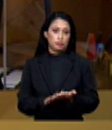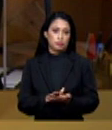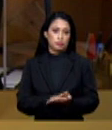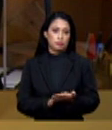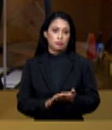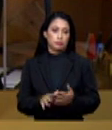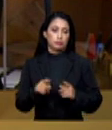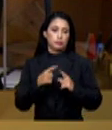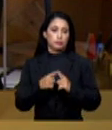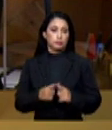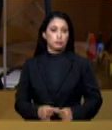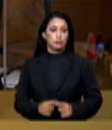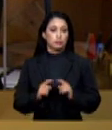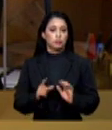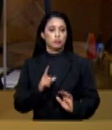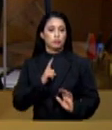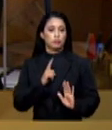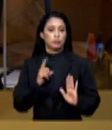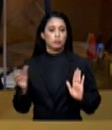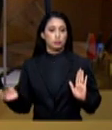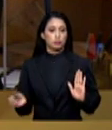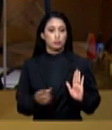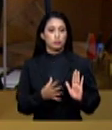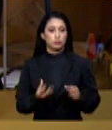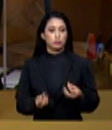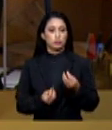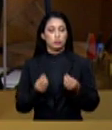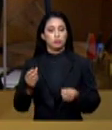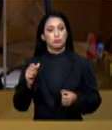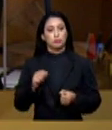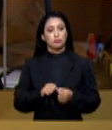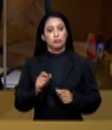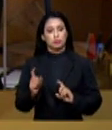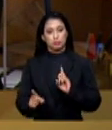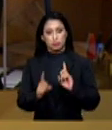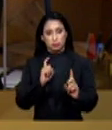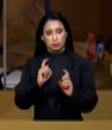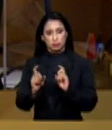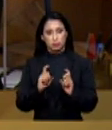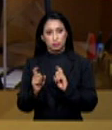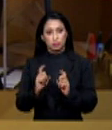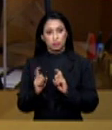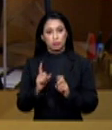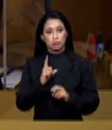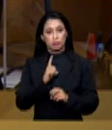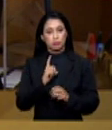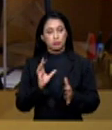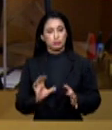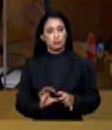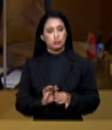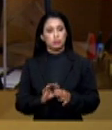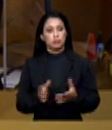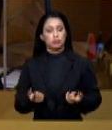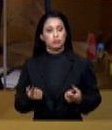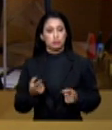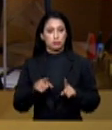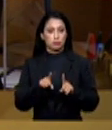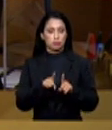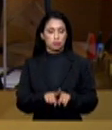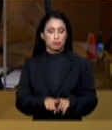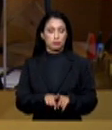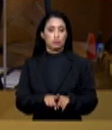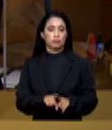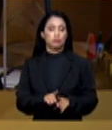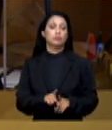viabilizar a concorrência na celebração de novas formas de delegação administrativa quais sejam concessão ou parcerias